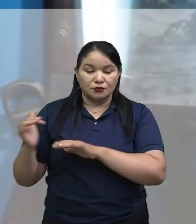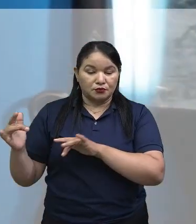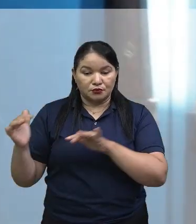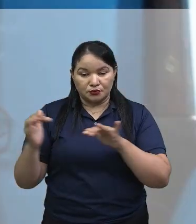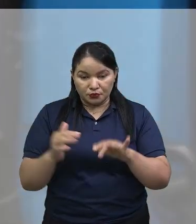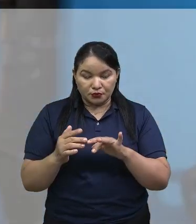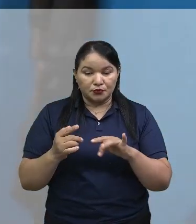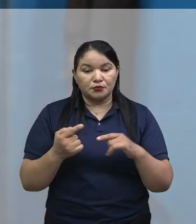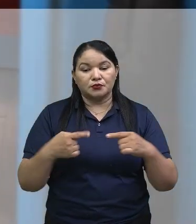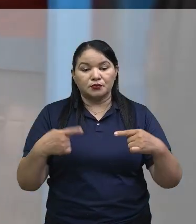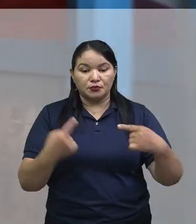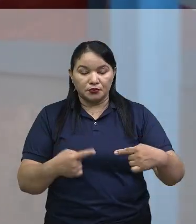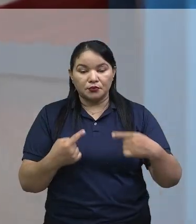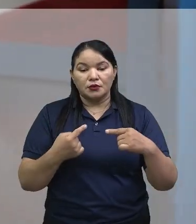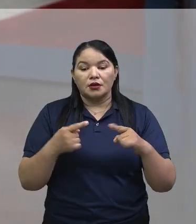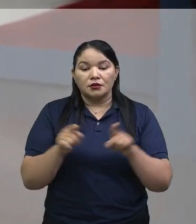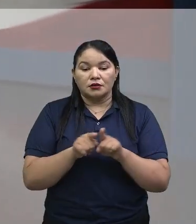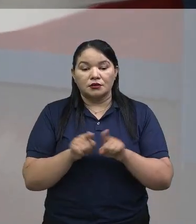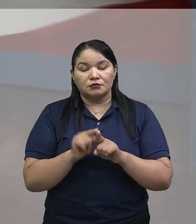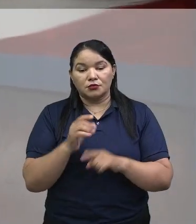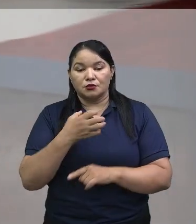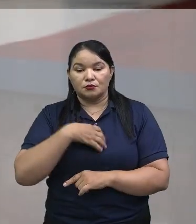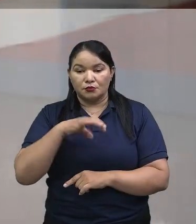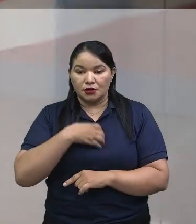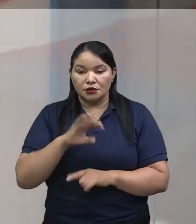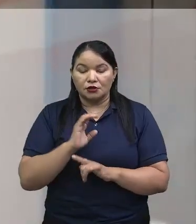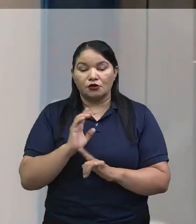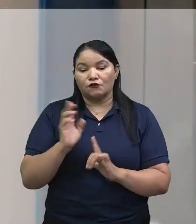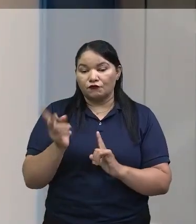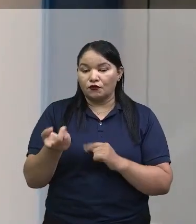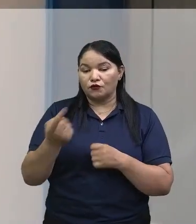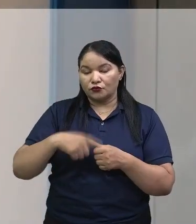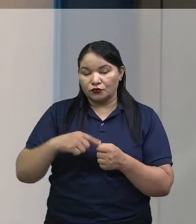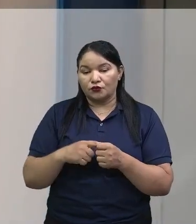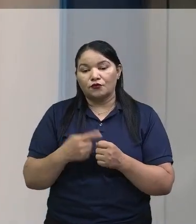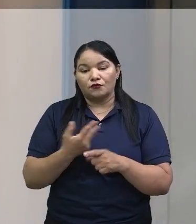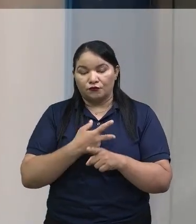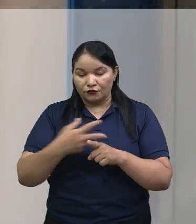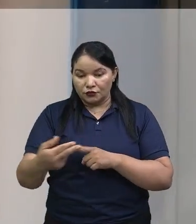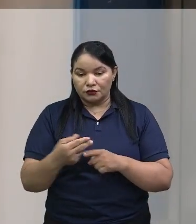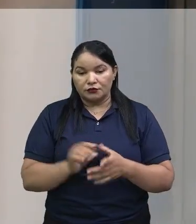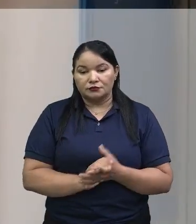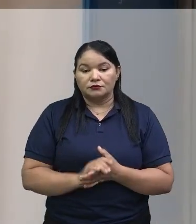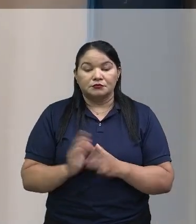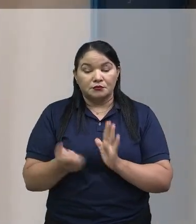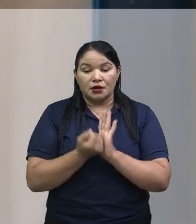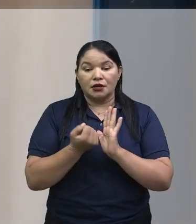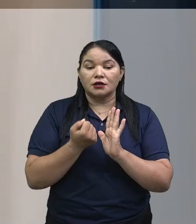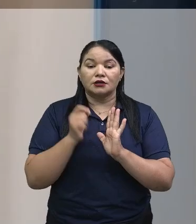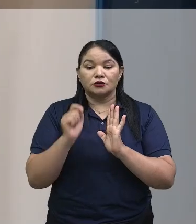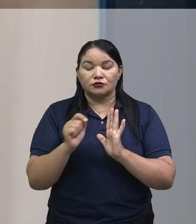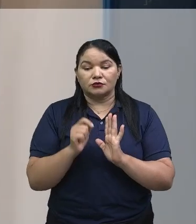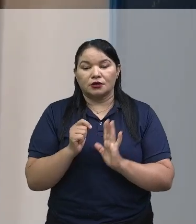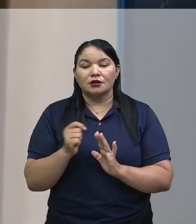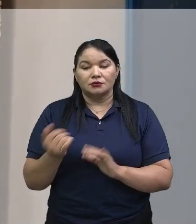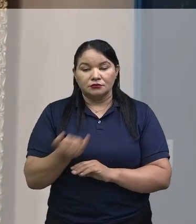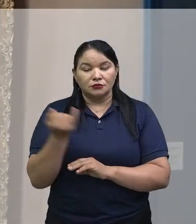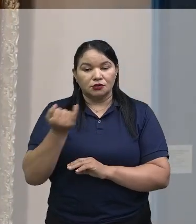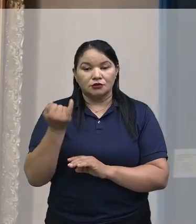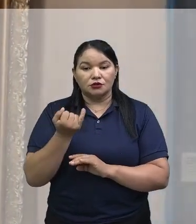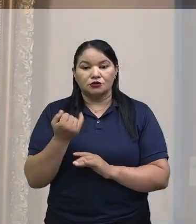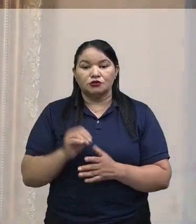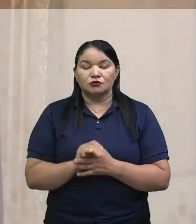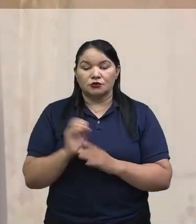para o interior da Bahia e retornou com êxito. Assim, marcando um fato importantíssimo para